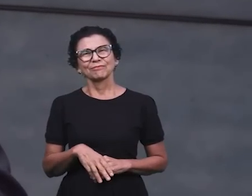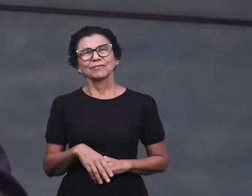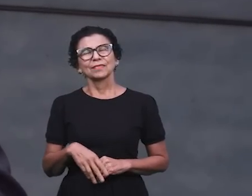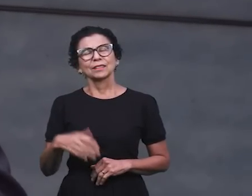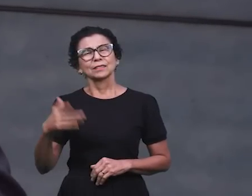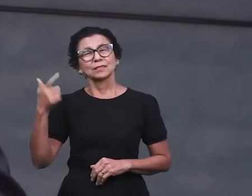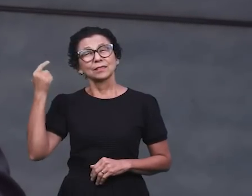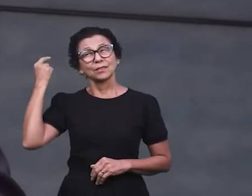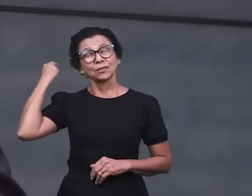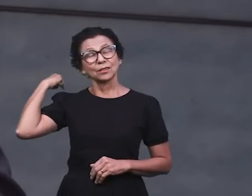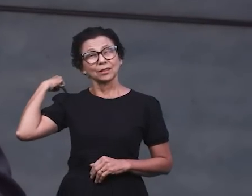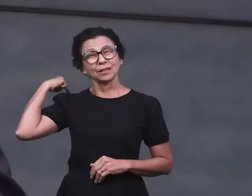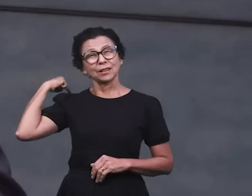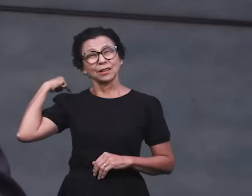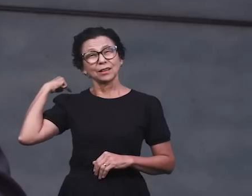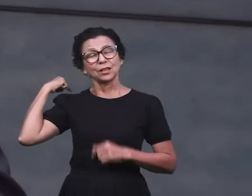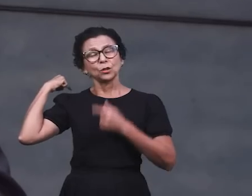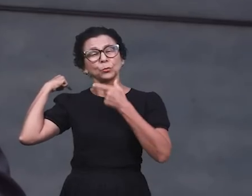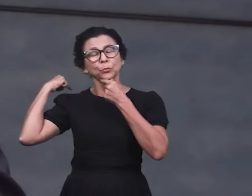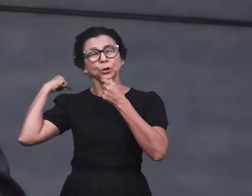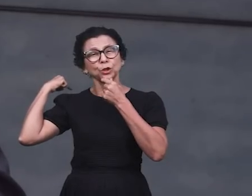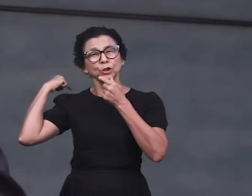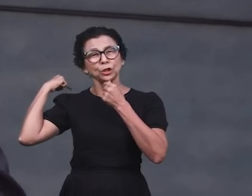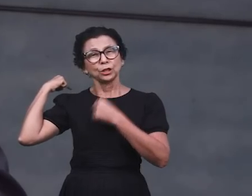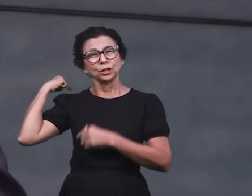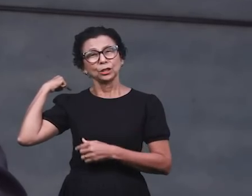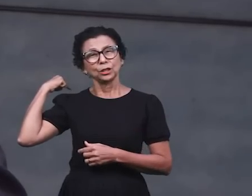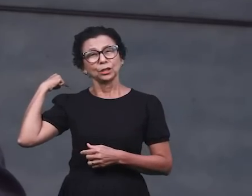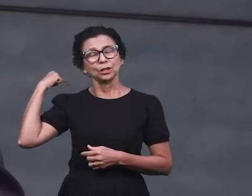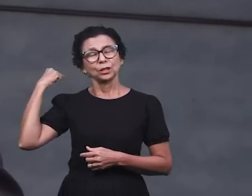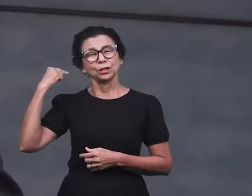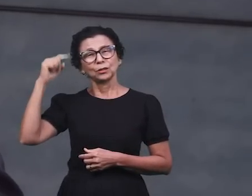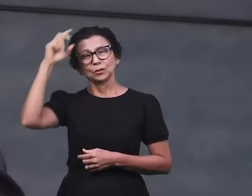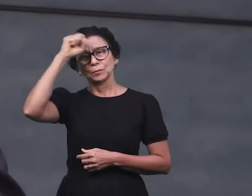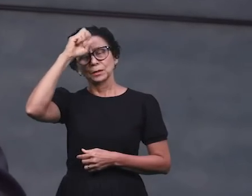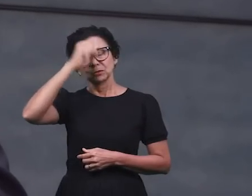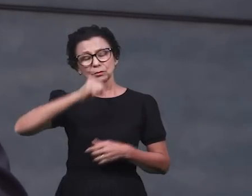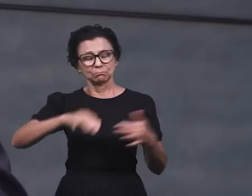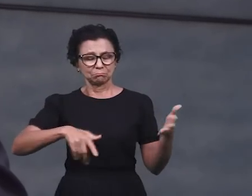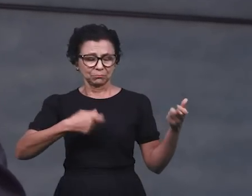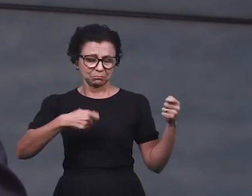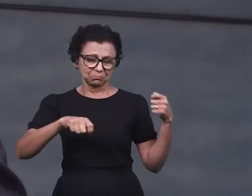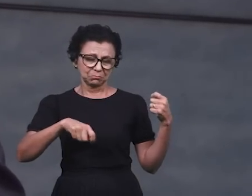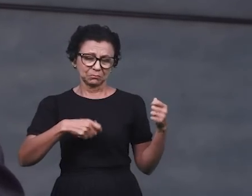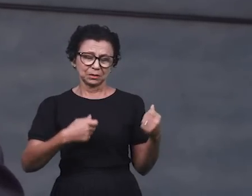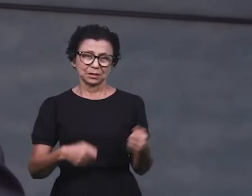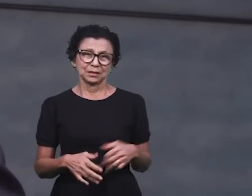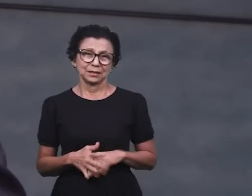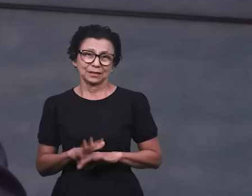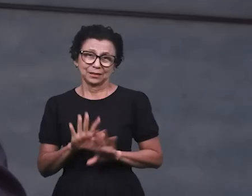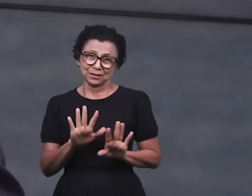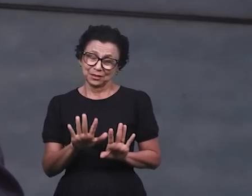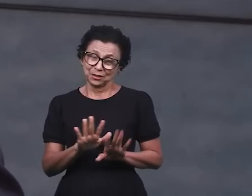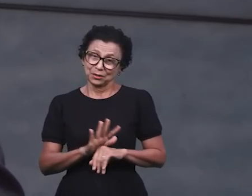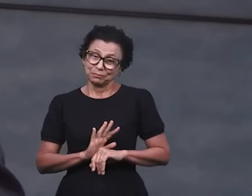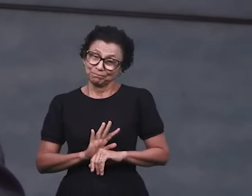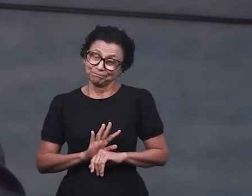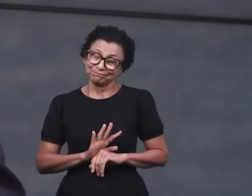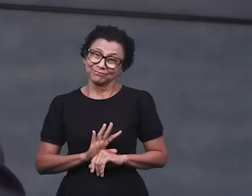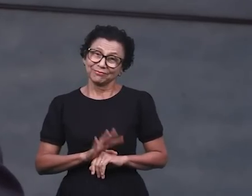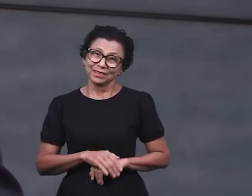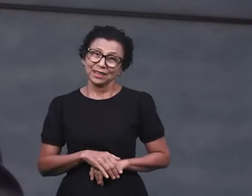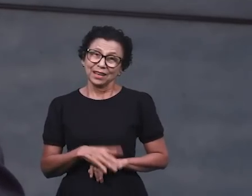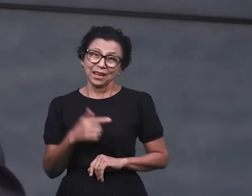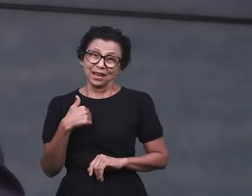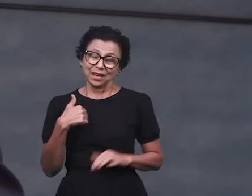muito, desde quando eu era garotinho, que eu aprendi a tocar instrumento. Não recomendo muito me ouvir tocando, não,